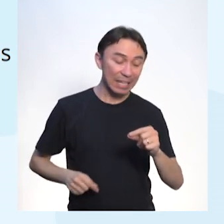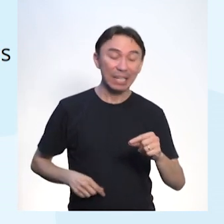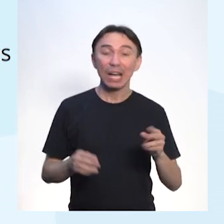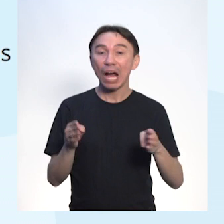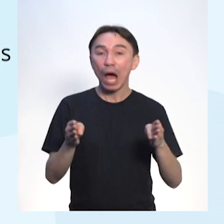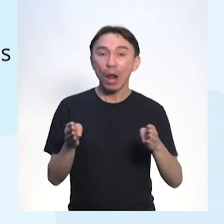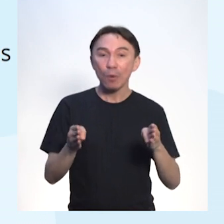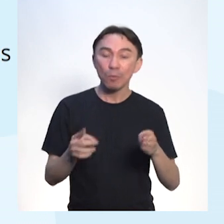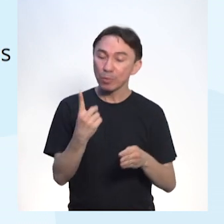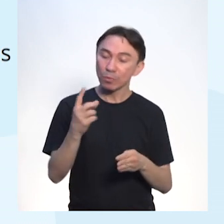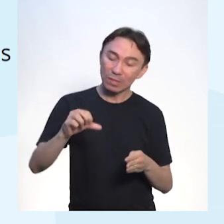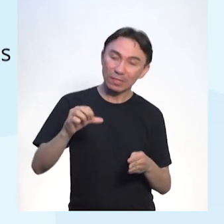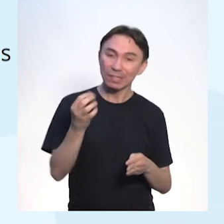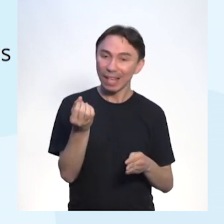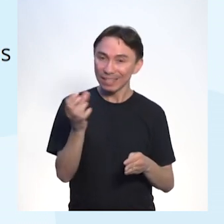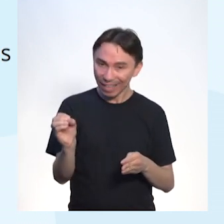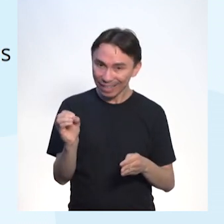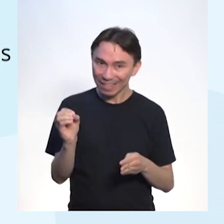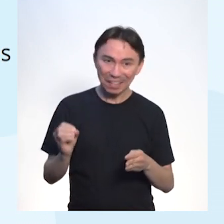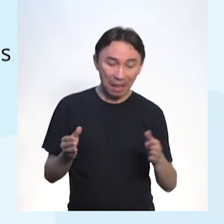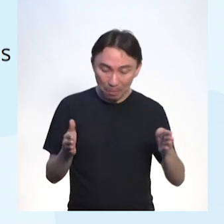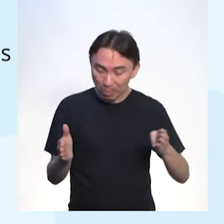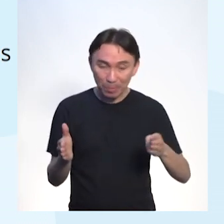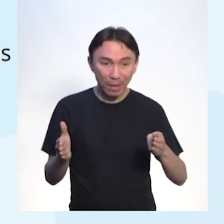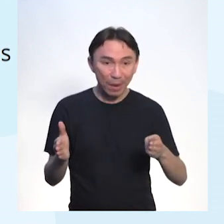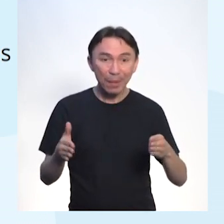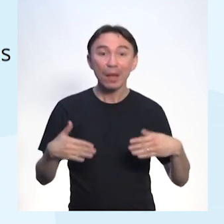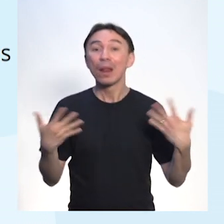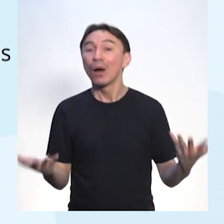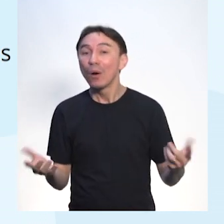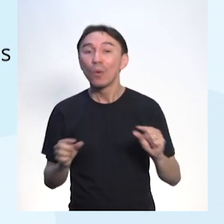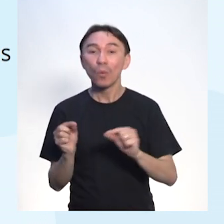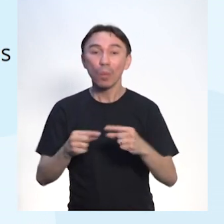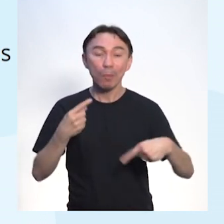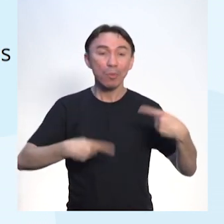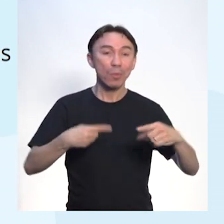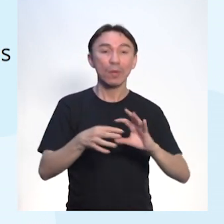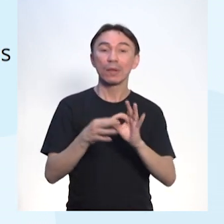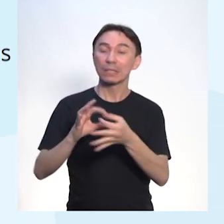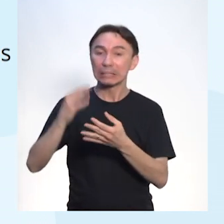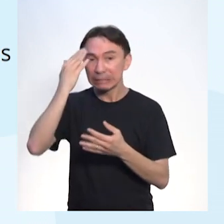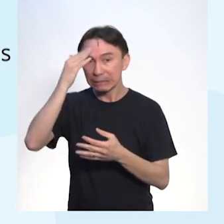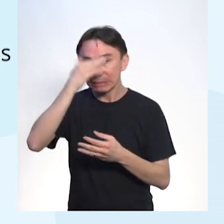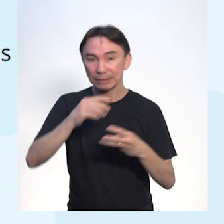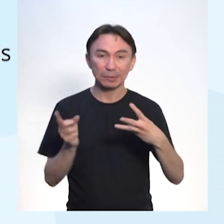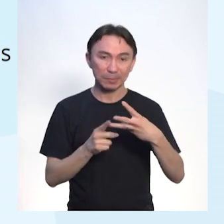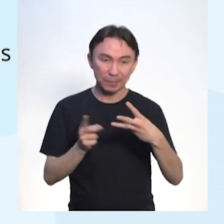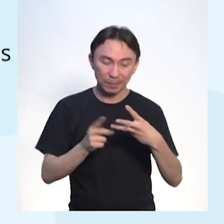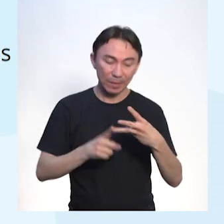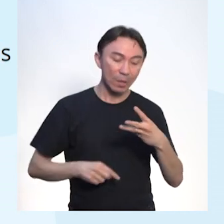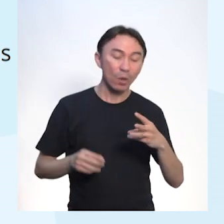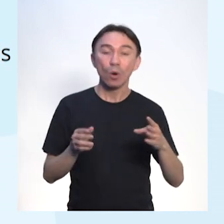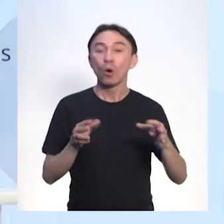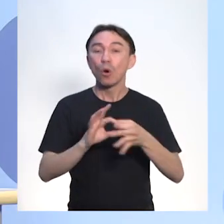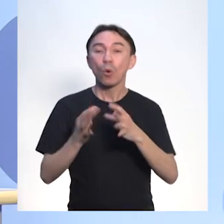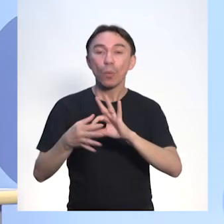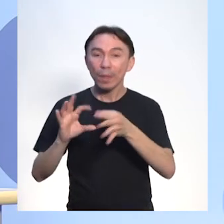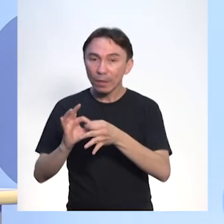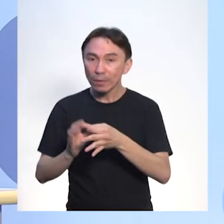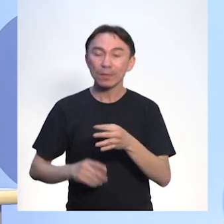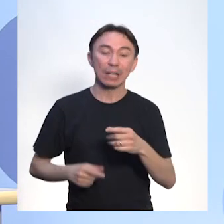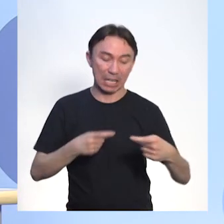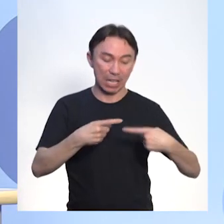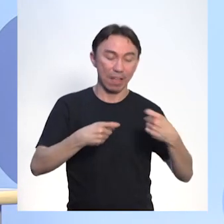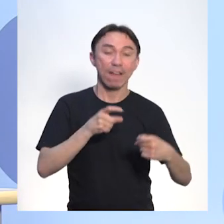e compreender as discussões ideológicas desenvolvidas no contexto da Guerra Fria. Então, objetivos